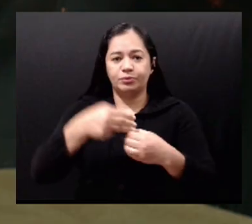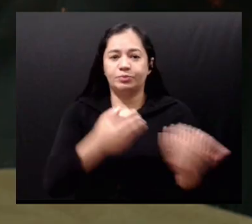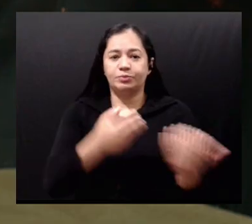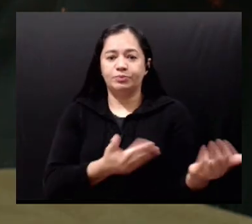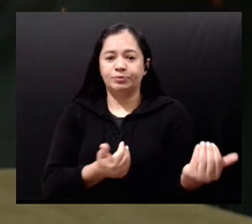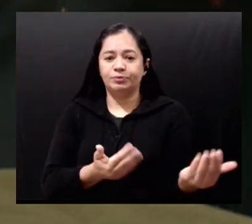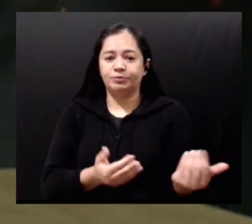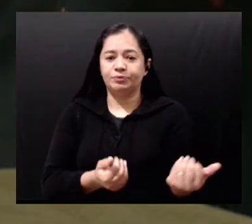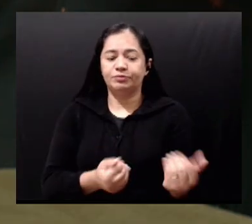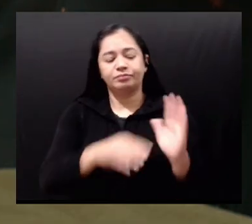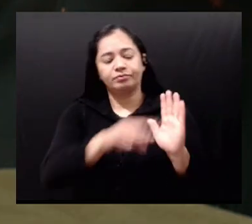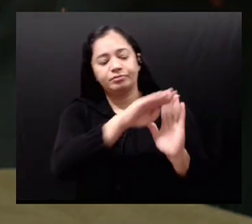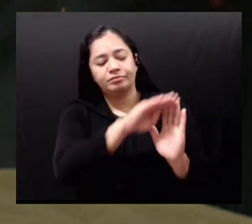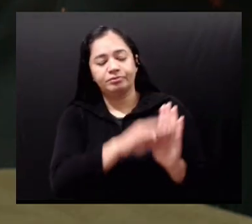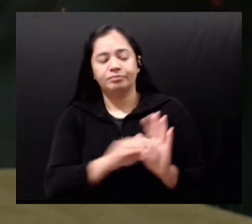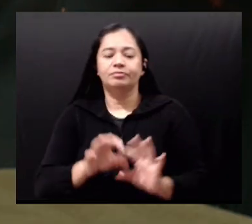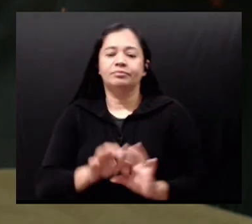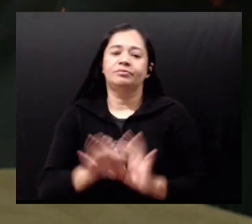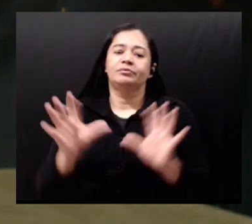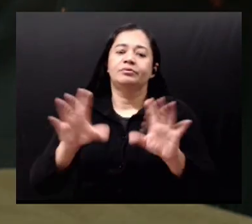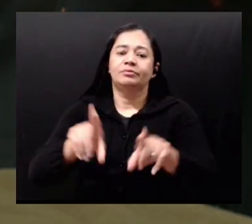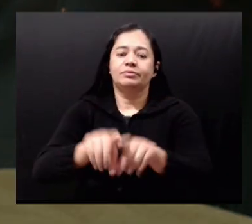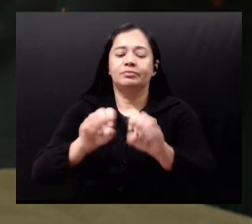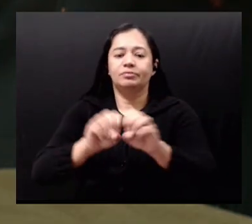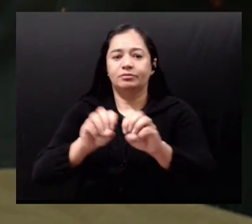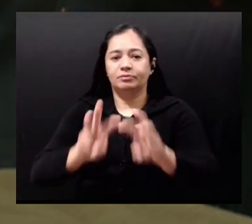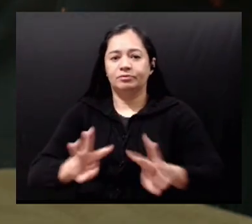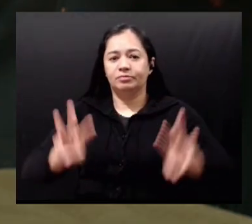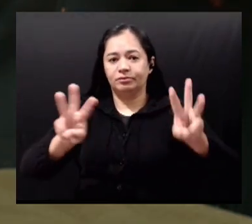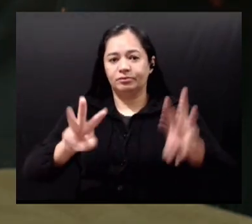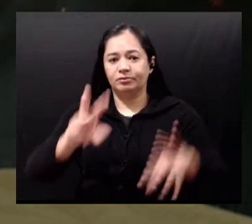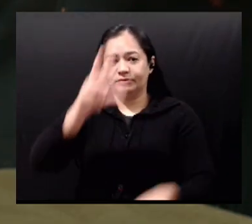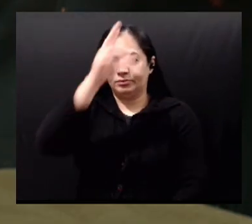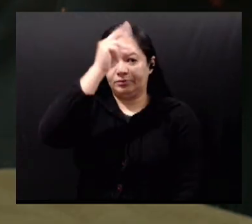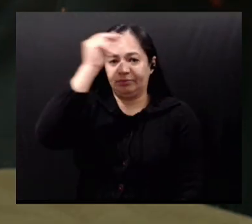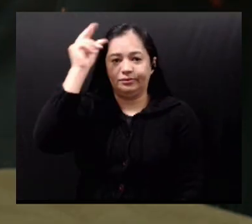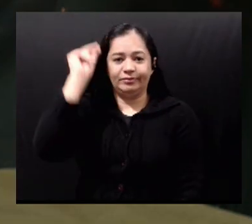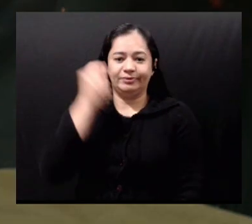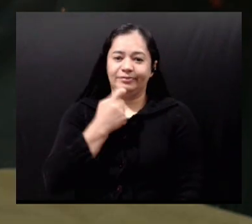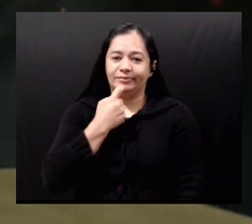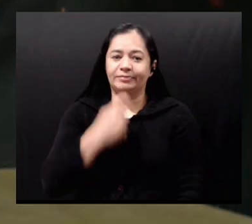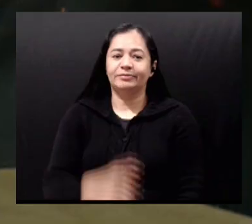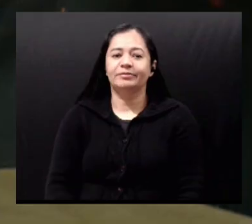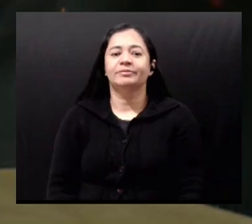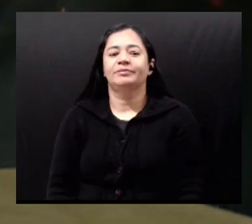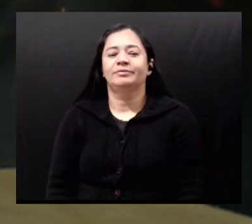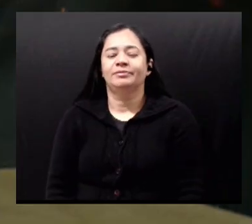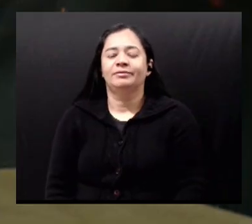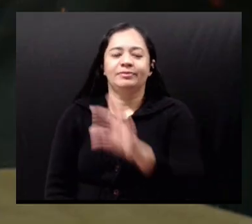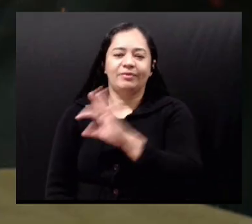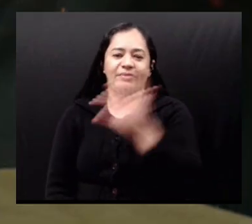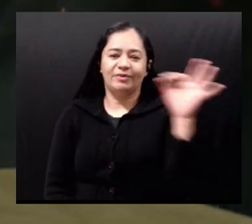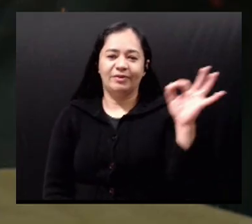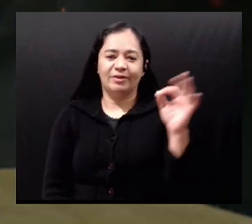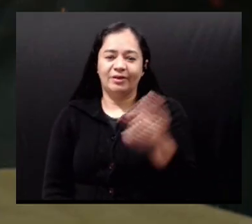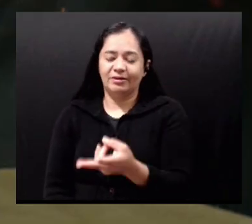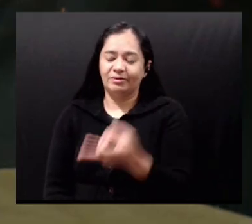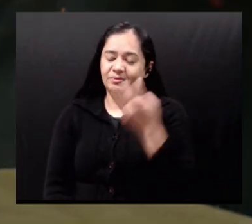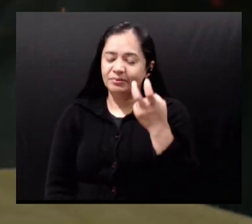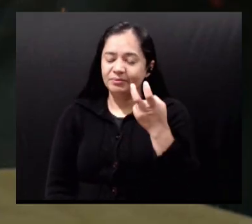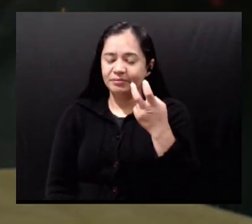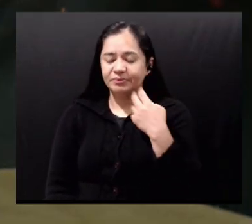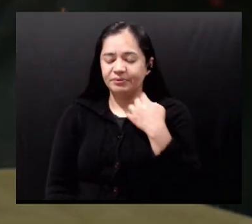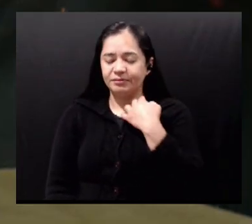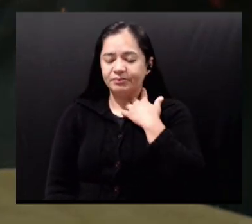está disponível também no site da Prefeitura de Campinas. Muito bem, você viu? Muita opção para o final de semana. Vamos com a previsão